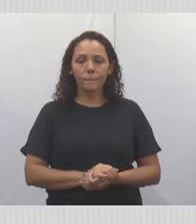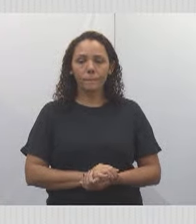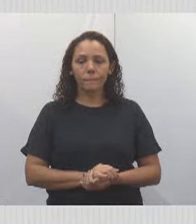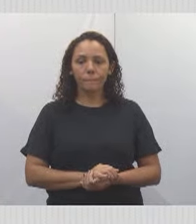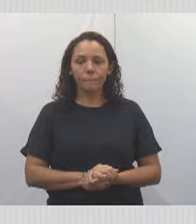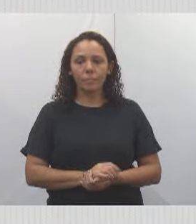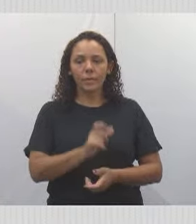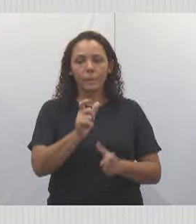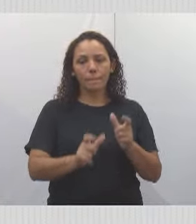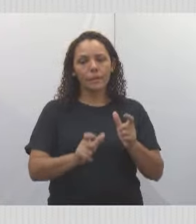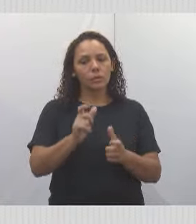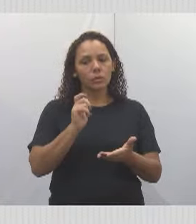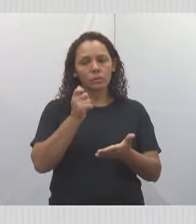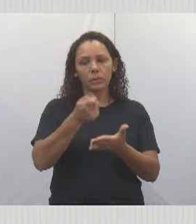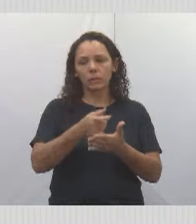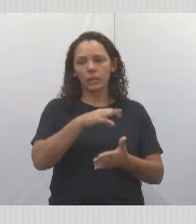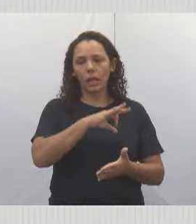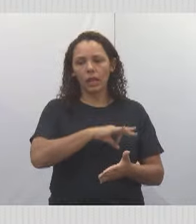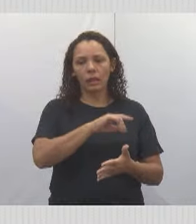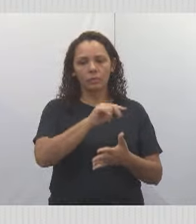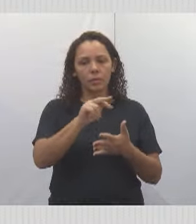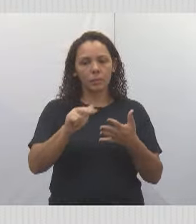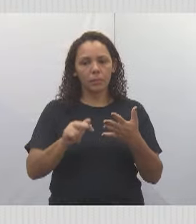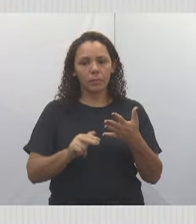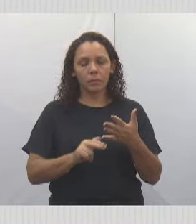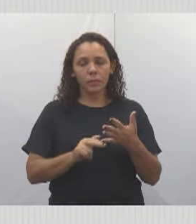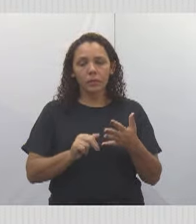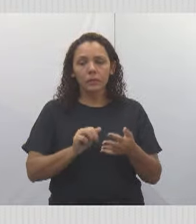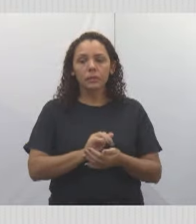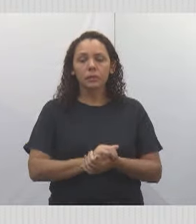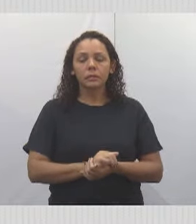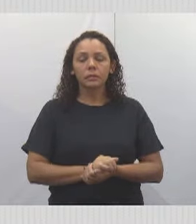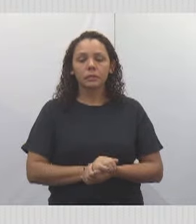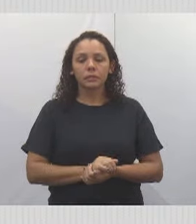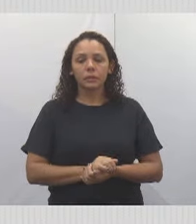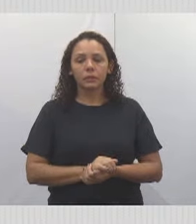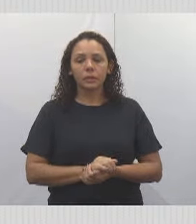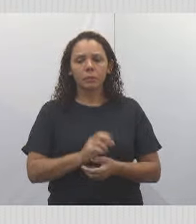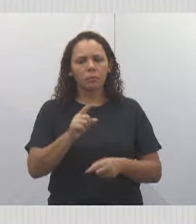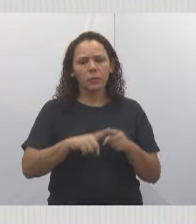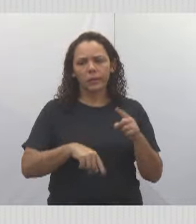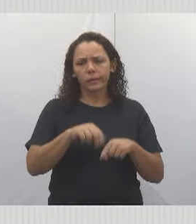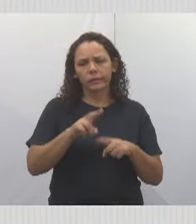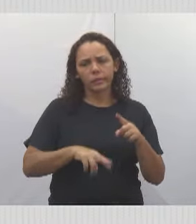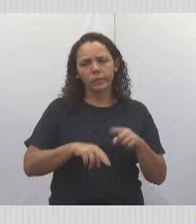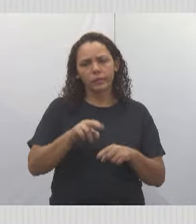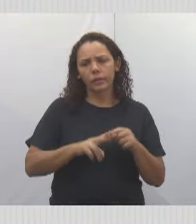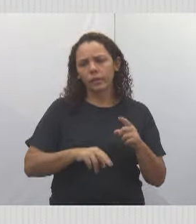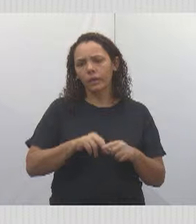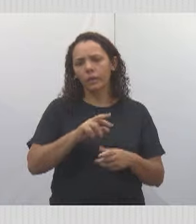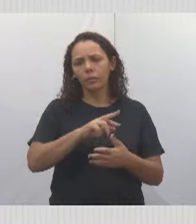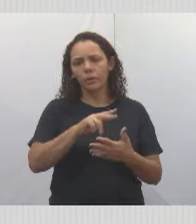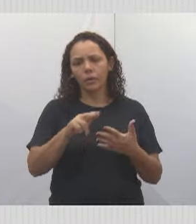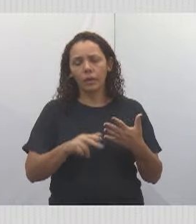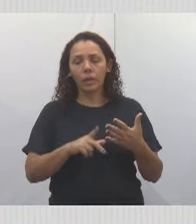e de investimento. Total de custeio com pessoal, prestadores, material de consumo e demais despesas correntes,